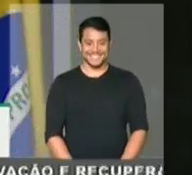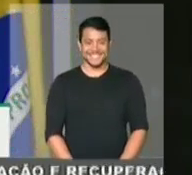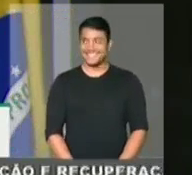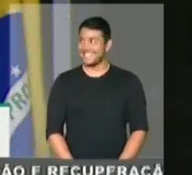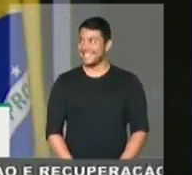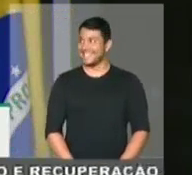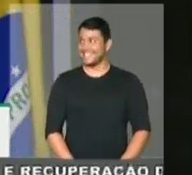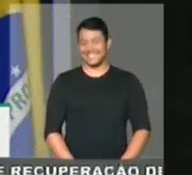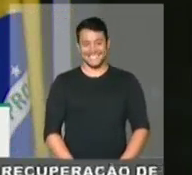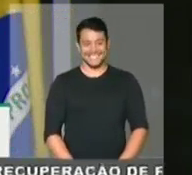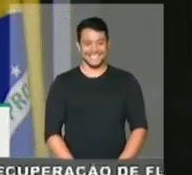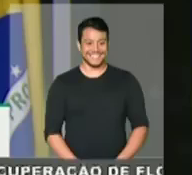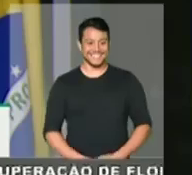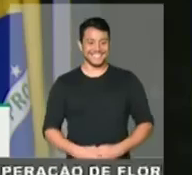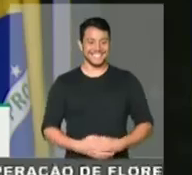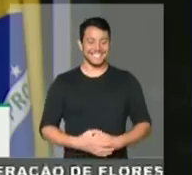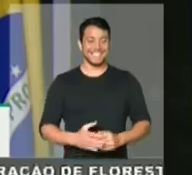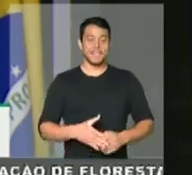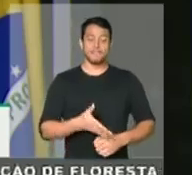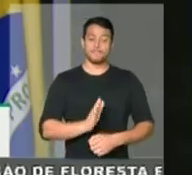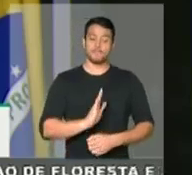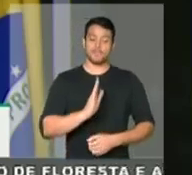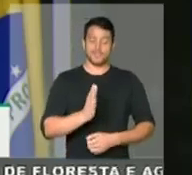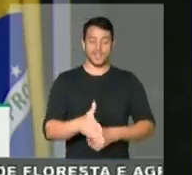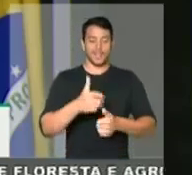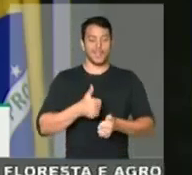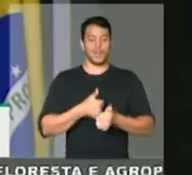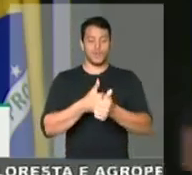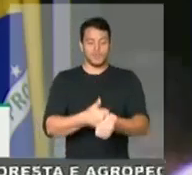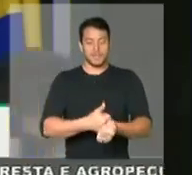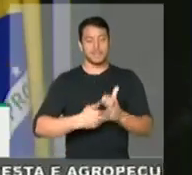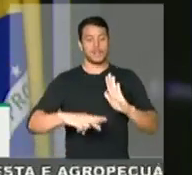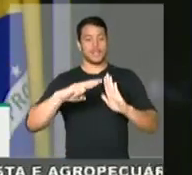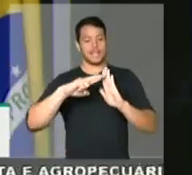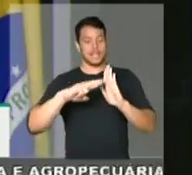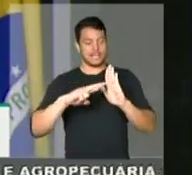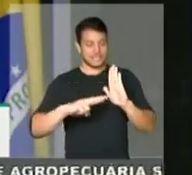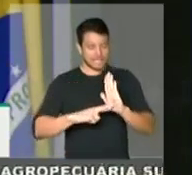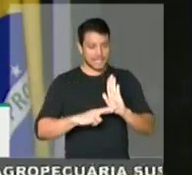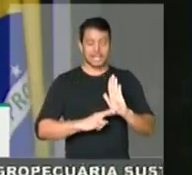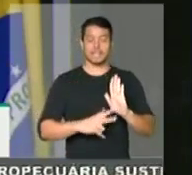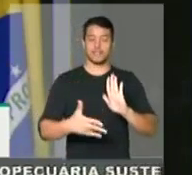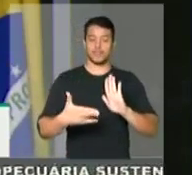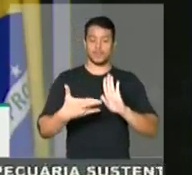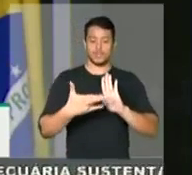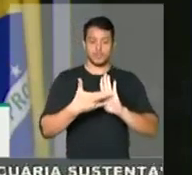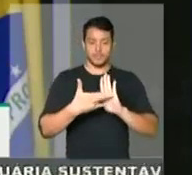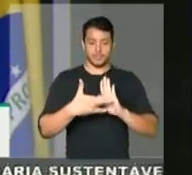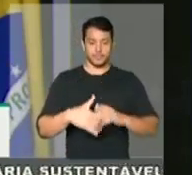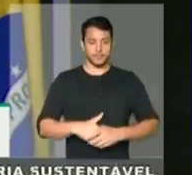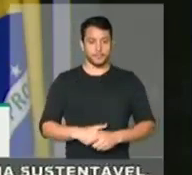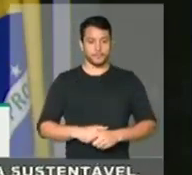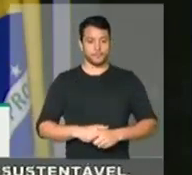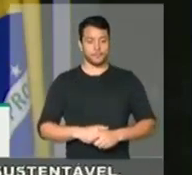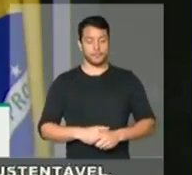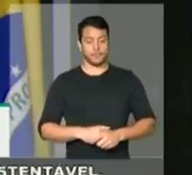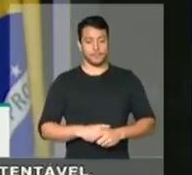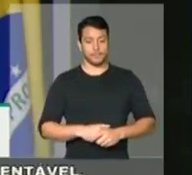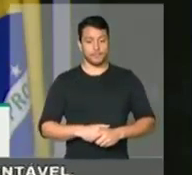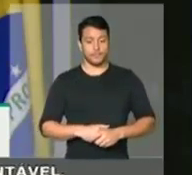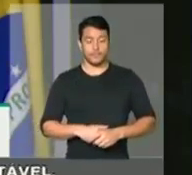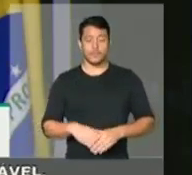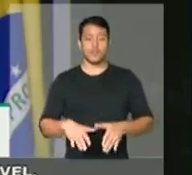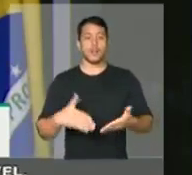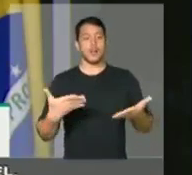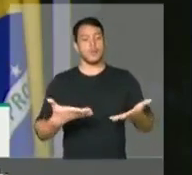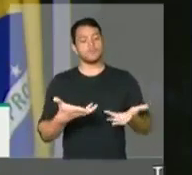foram observadas as normas regimentais e de técnica legislativa. Passo a expor